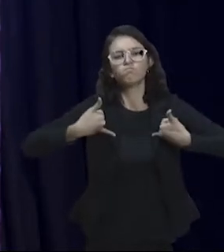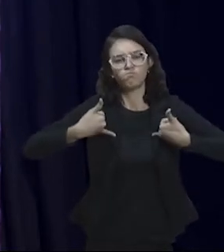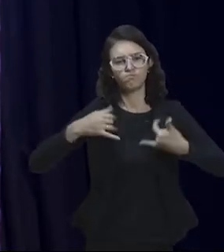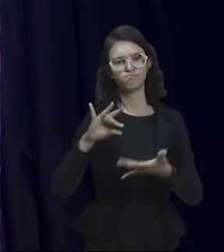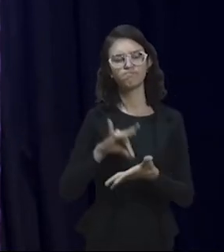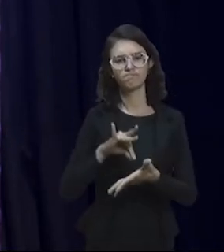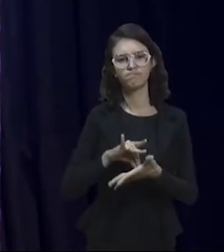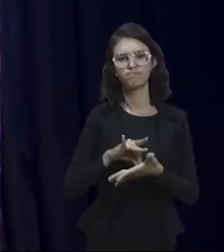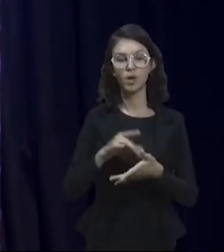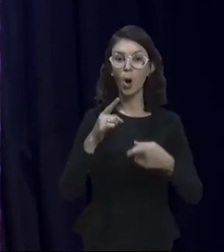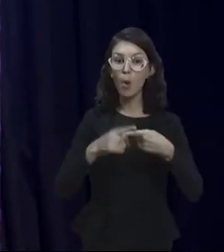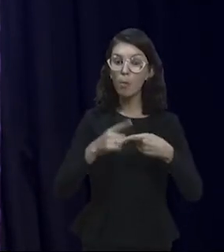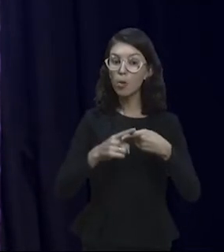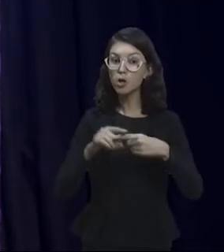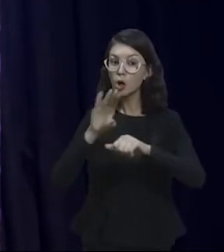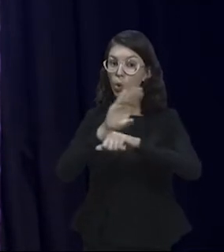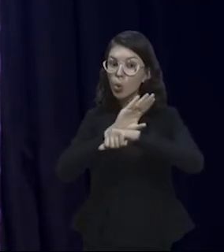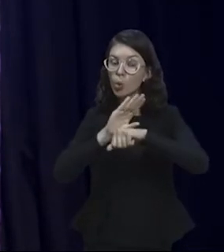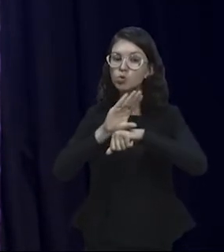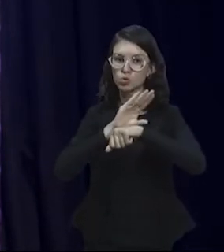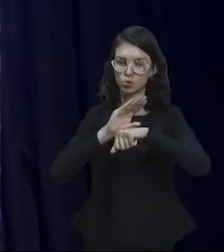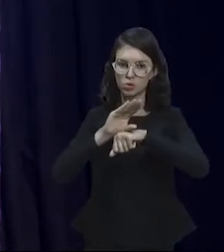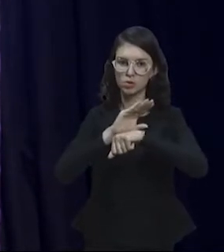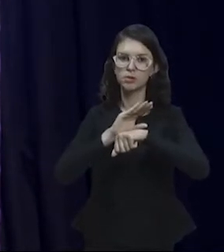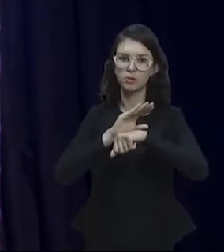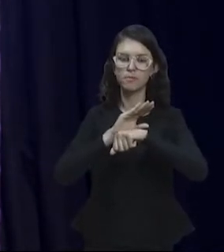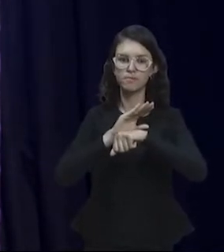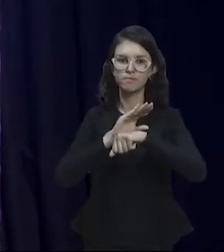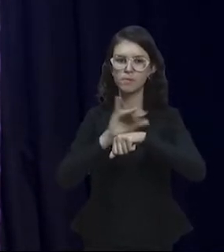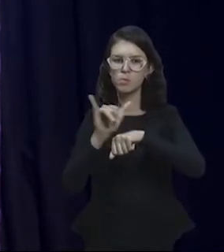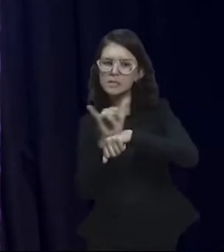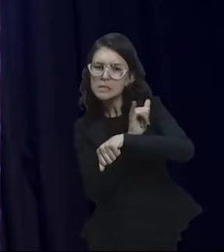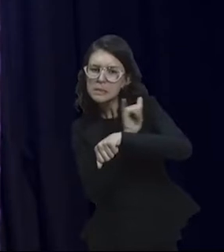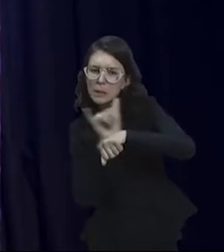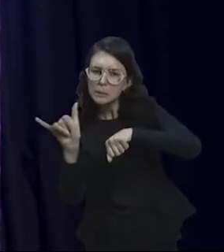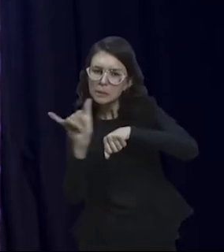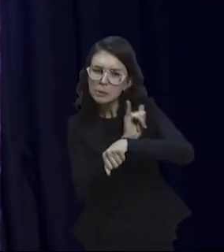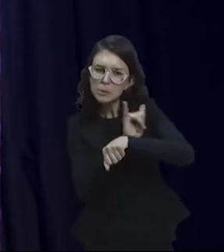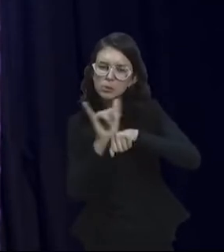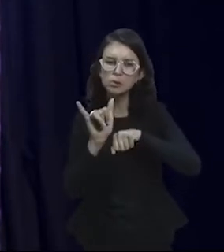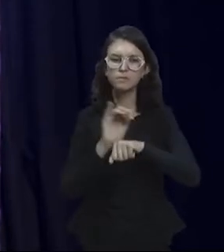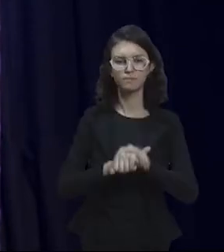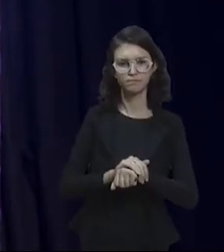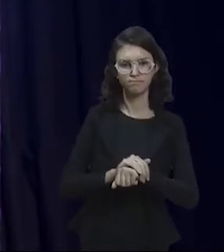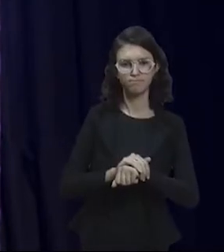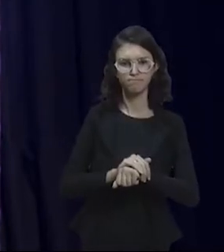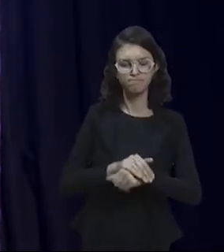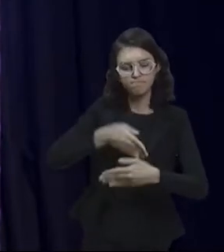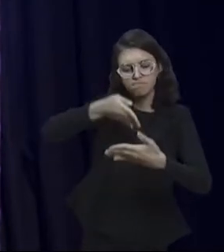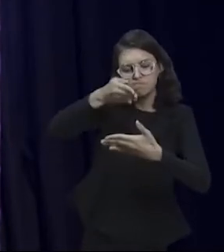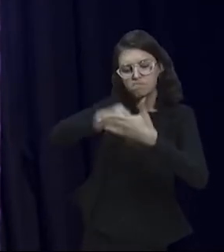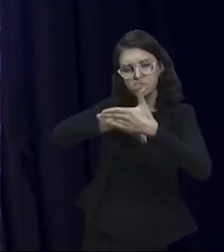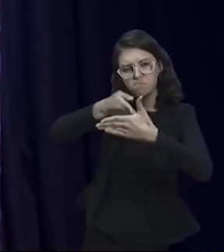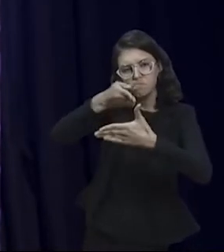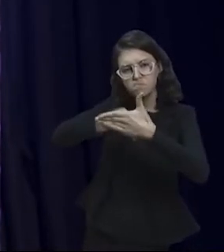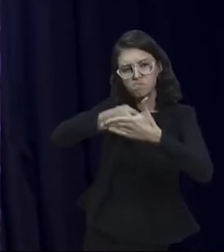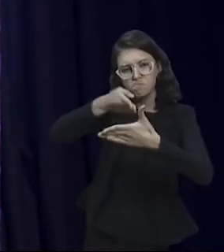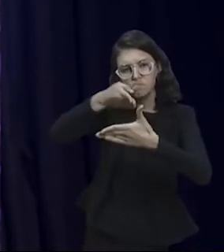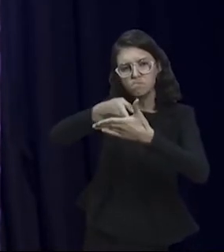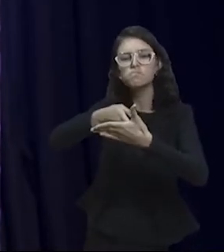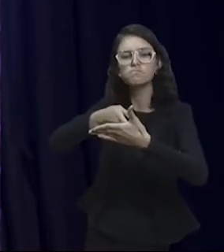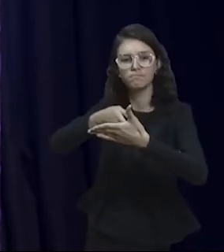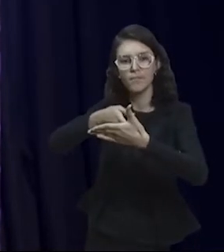as constituições, elas são instrumentos que limitam